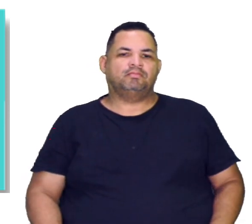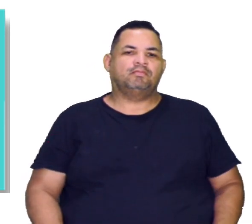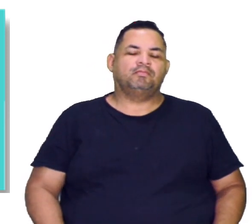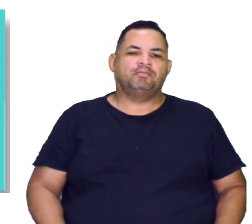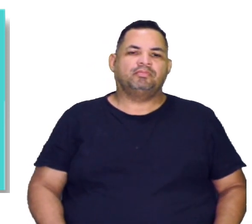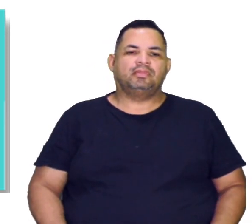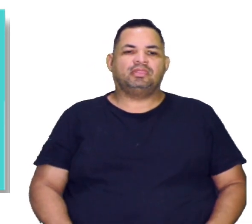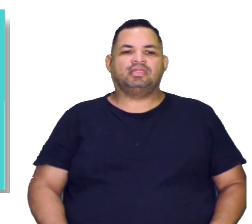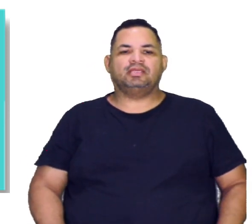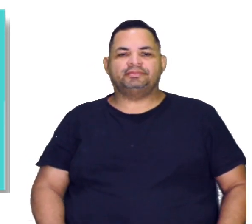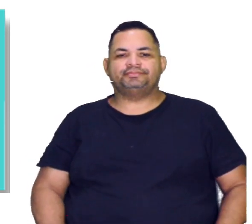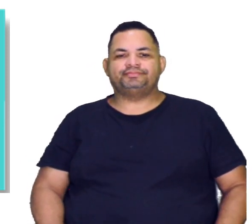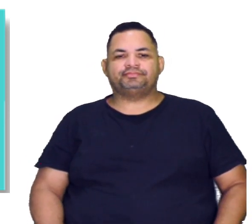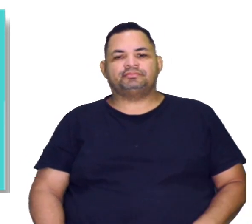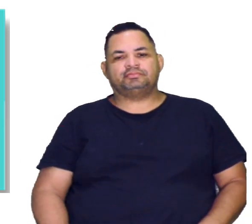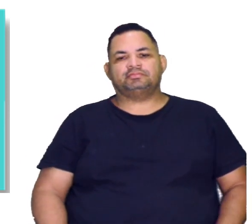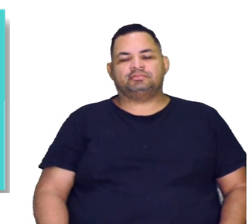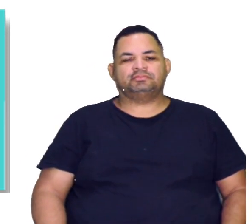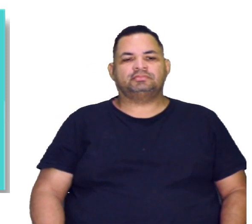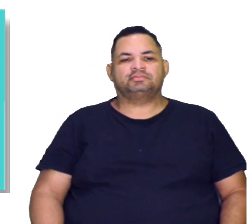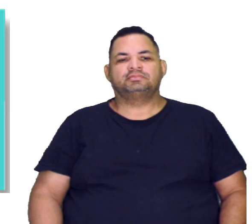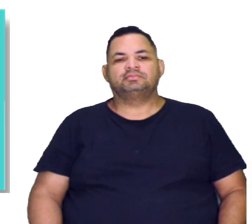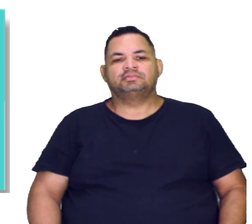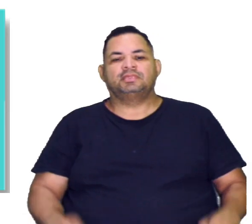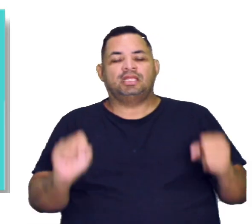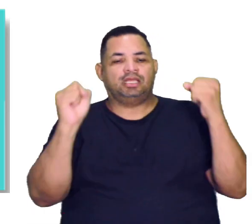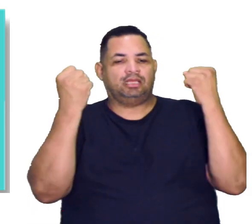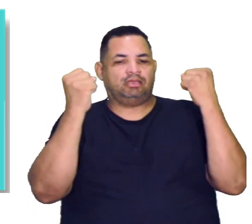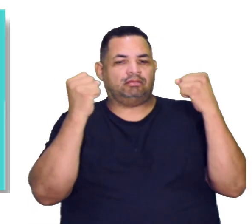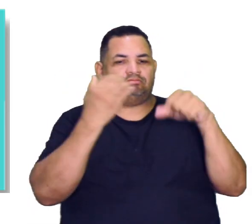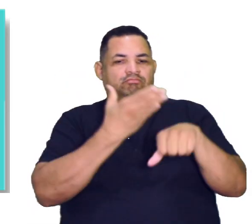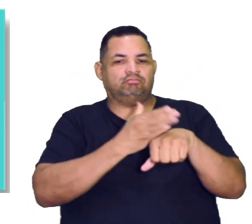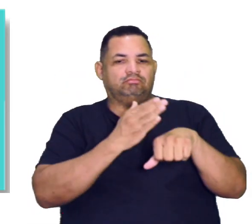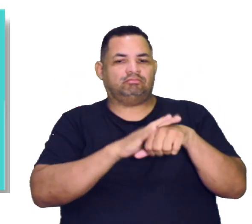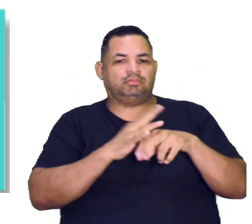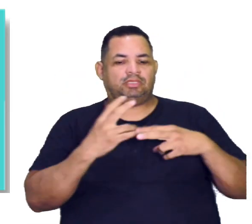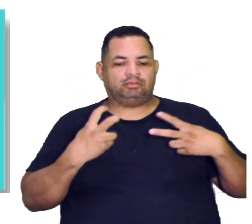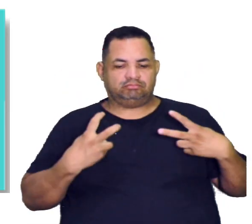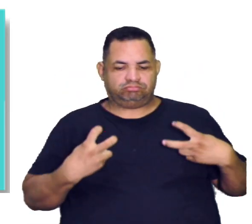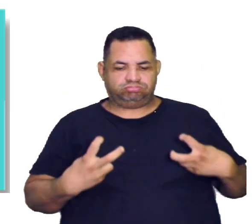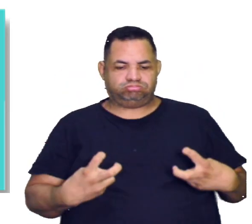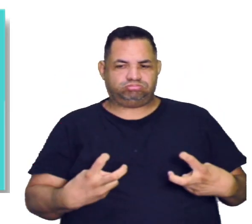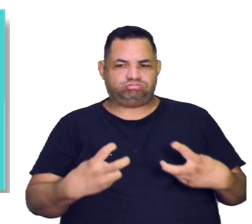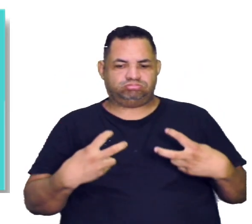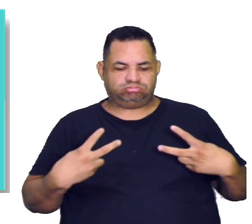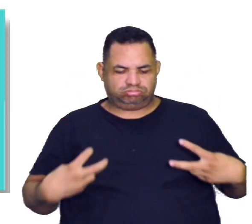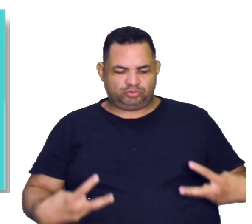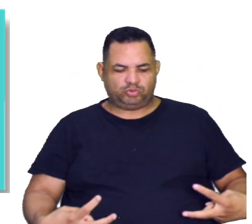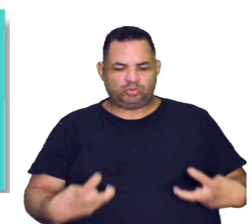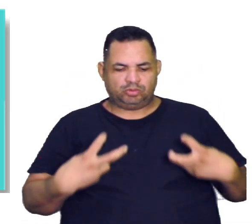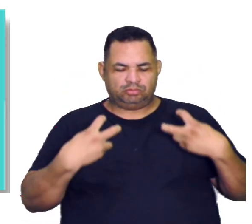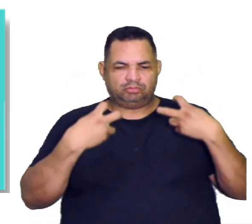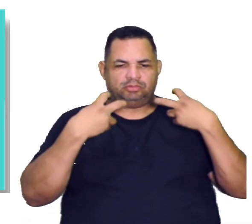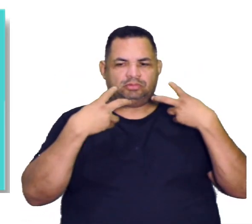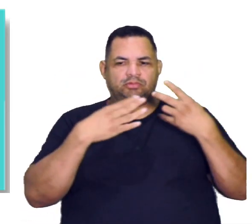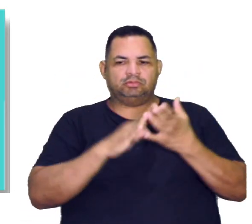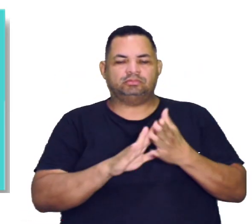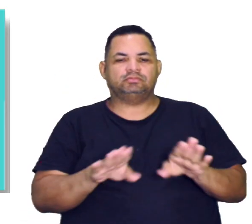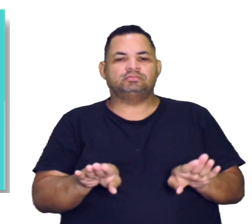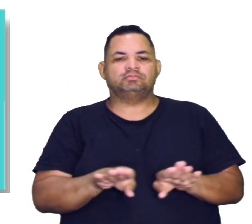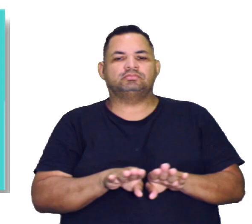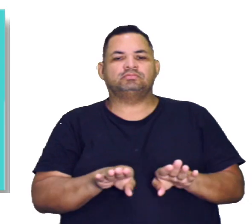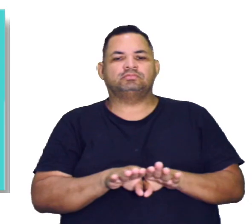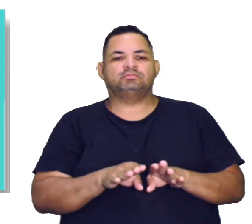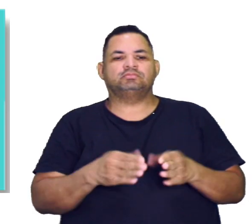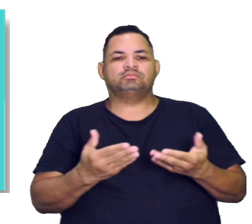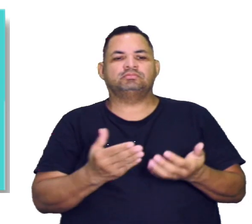cardiovasculares. Acrescento ainda a atividade física e o câncer. Olha que subtemas